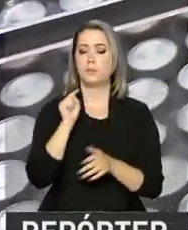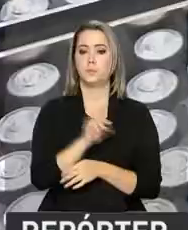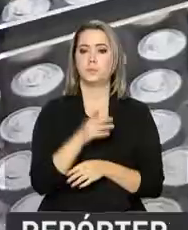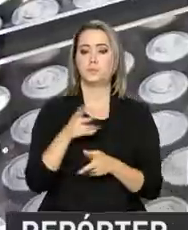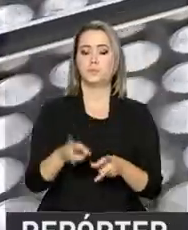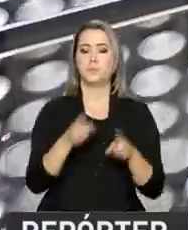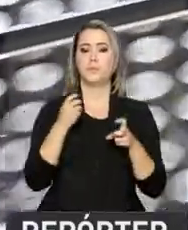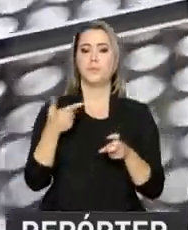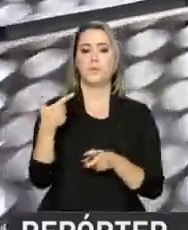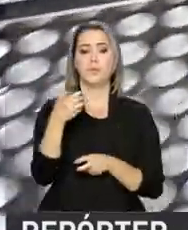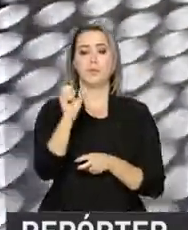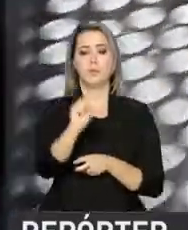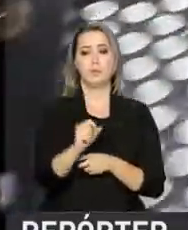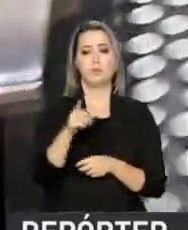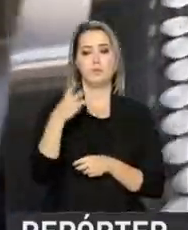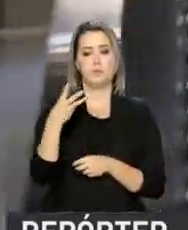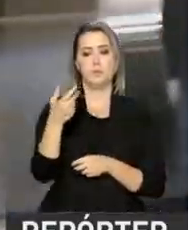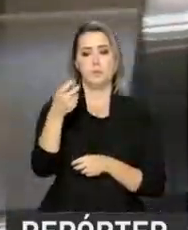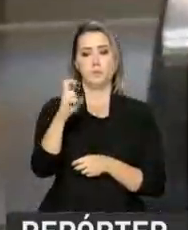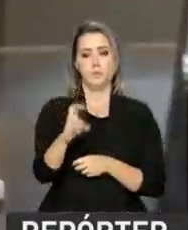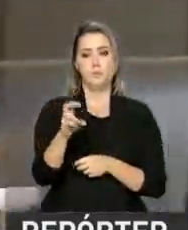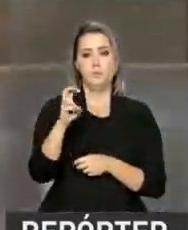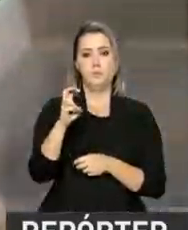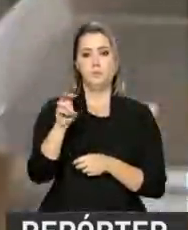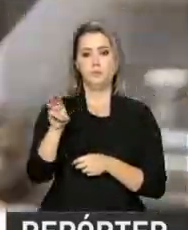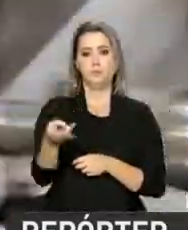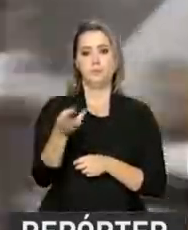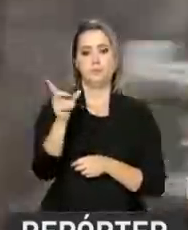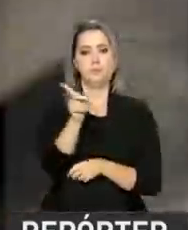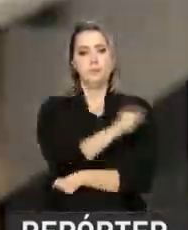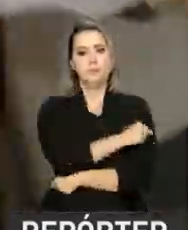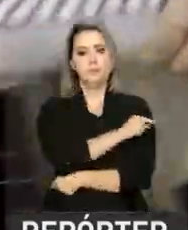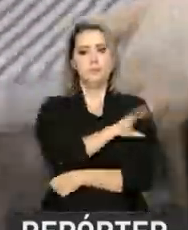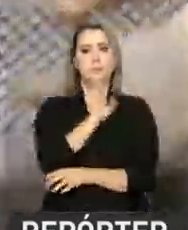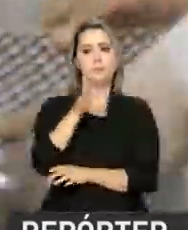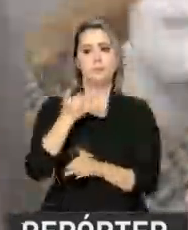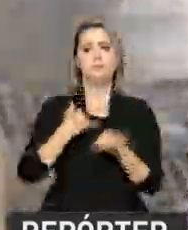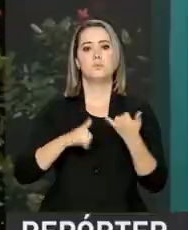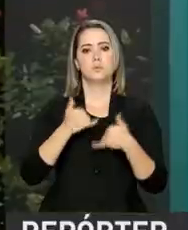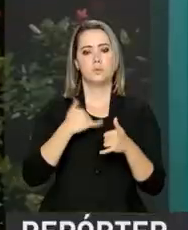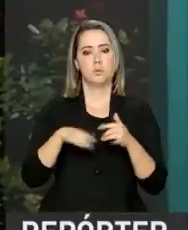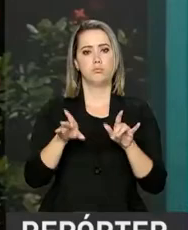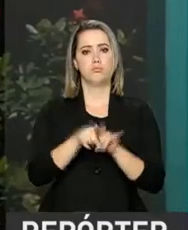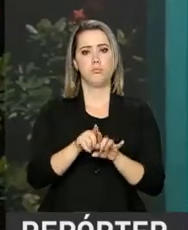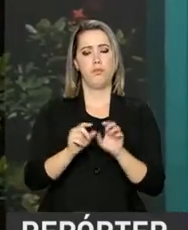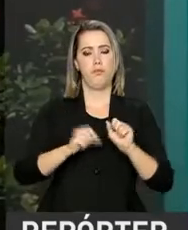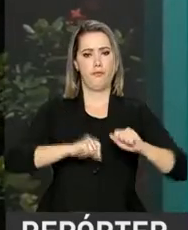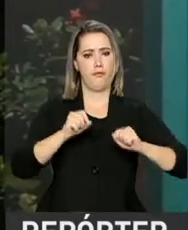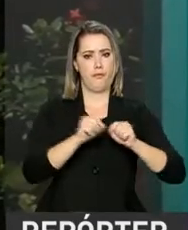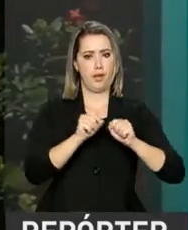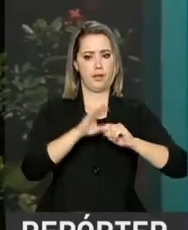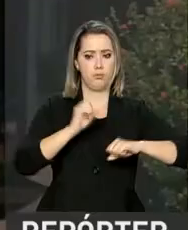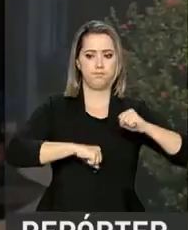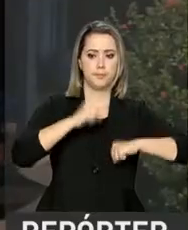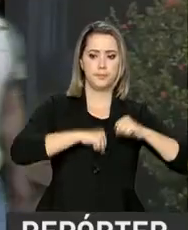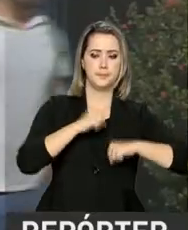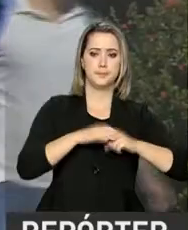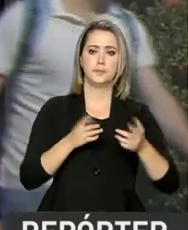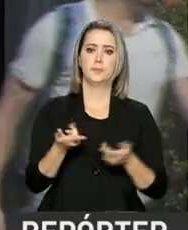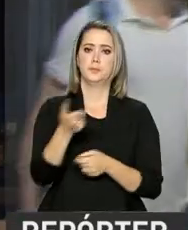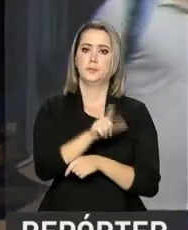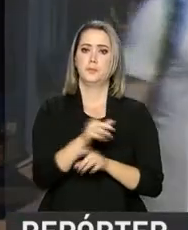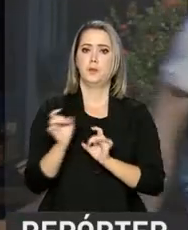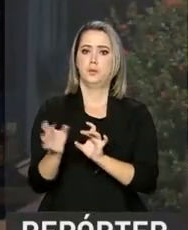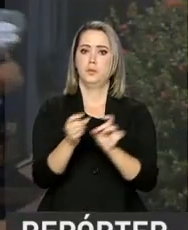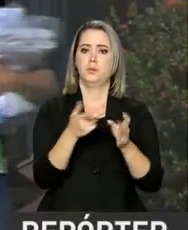é que em 2018 35 milhões de doses extras sejam produzidas mas a retomada das exportações as vacinas